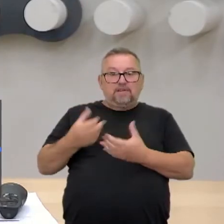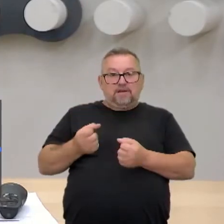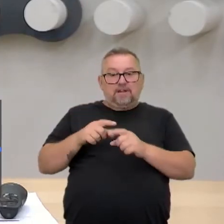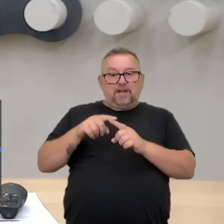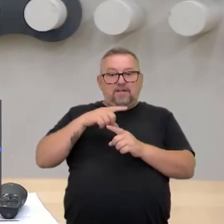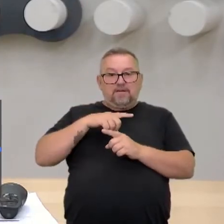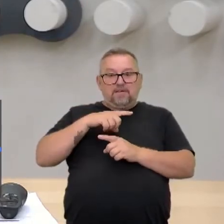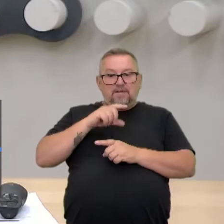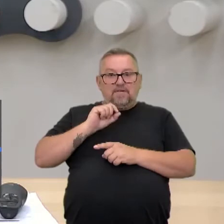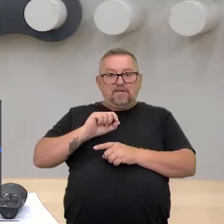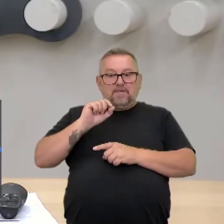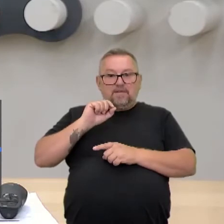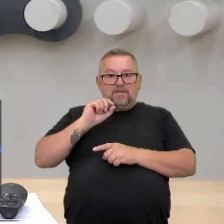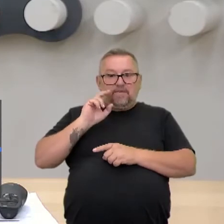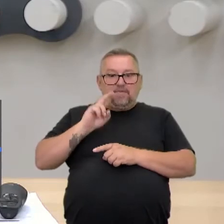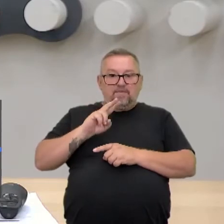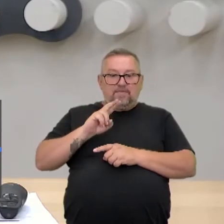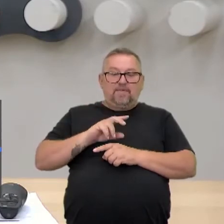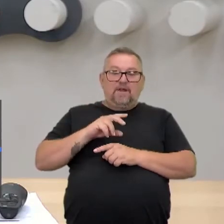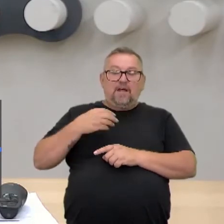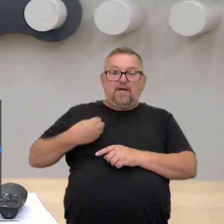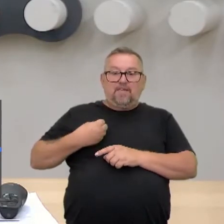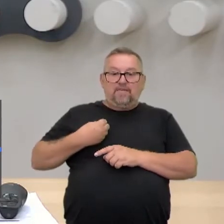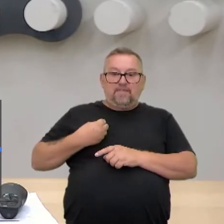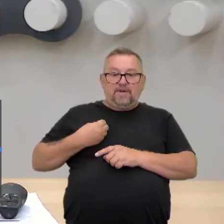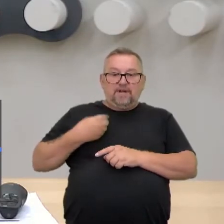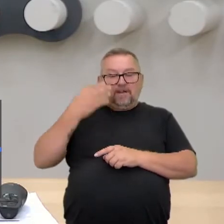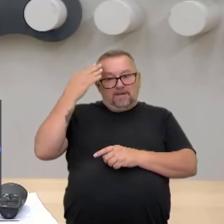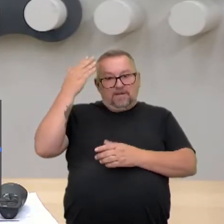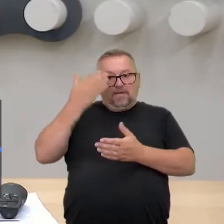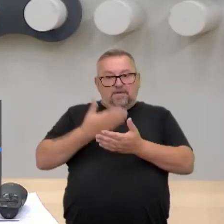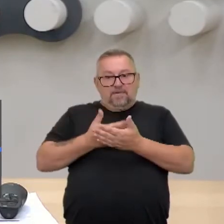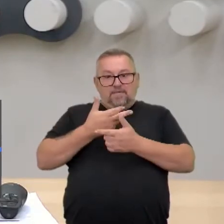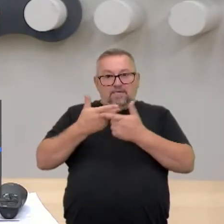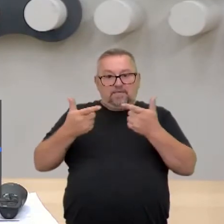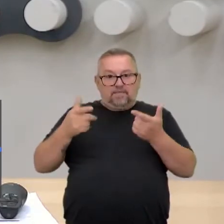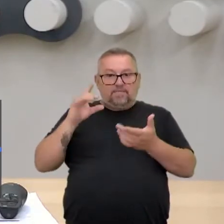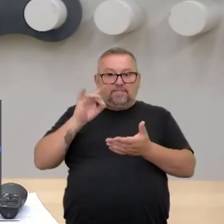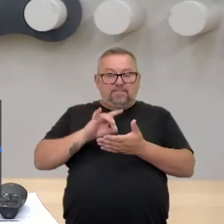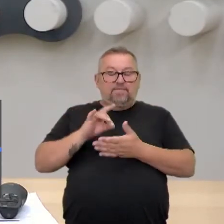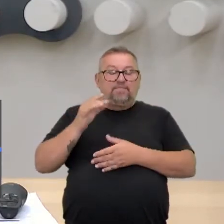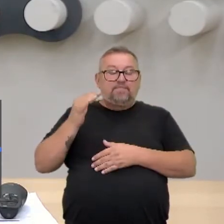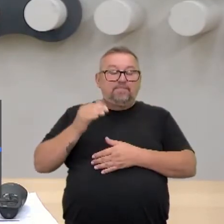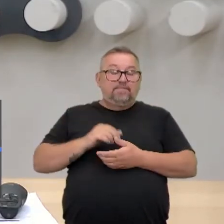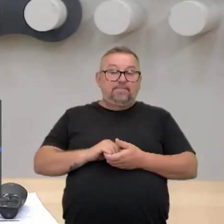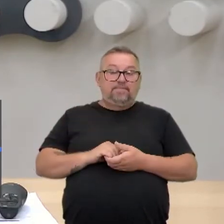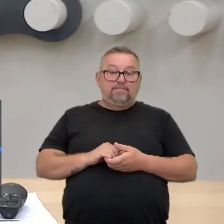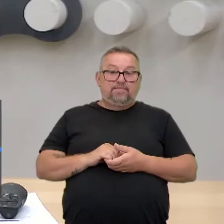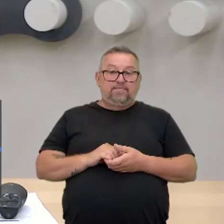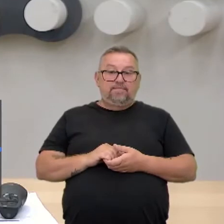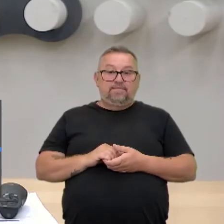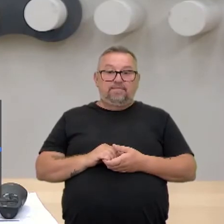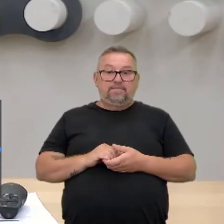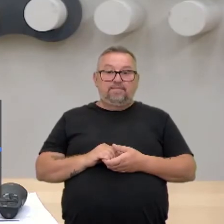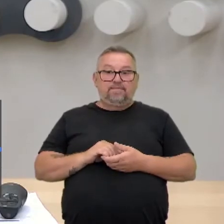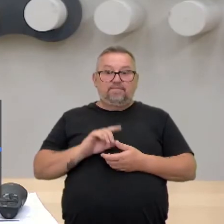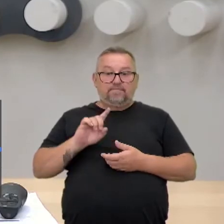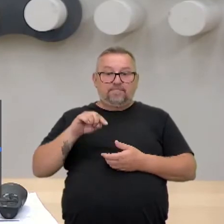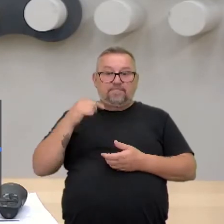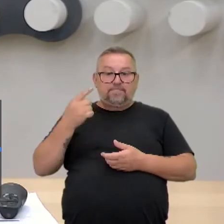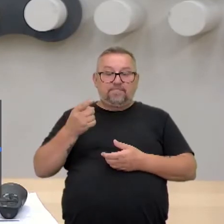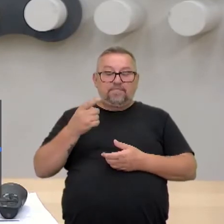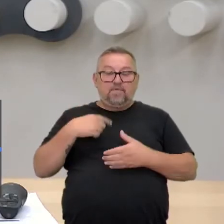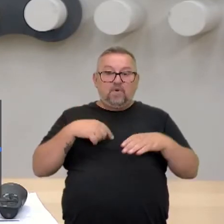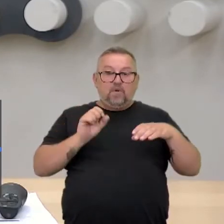que eles tivessem sido enganados a vida toda é ditando em coisas que eram falsas depois quando ele se